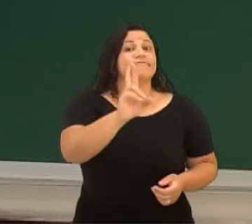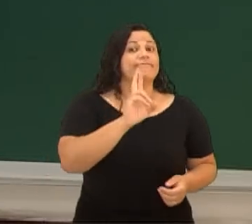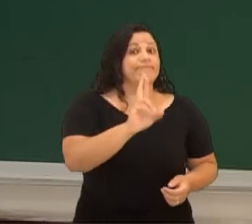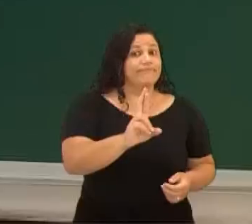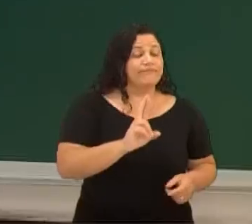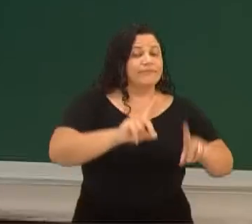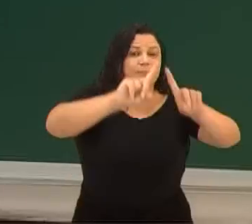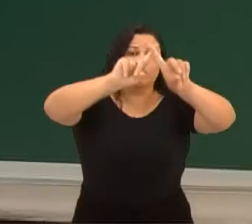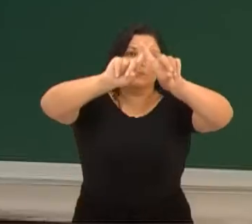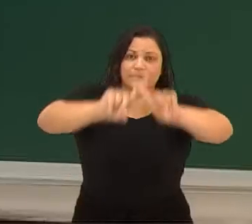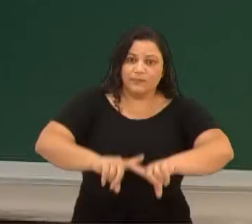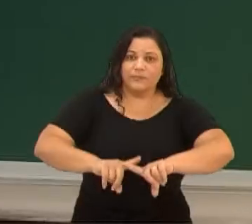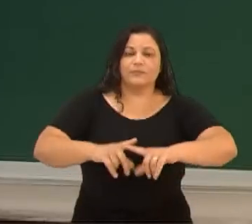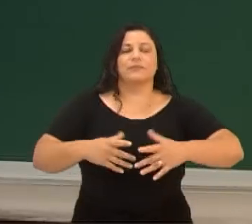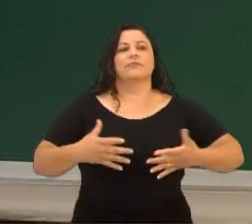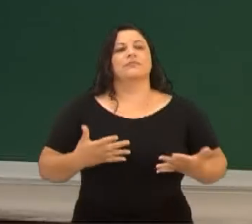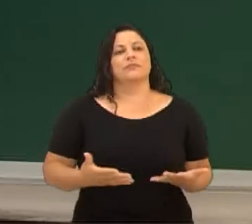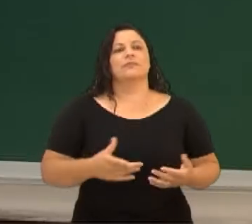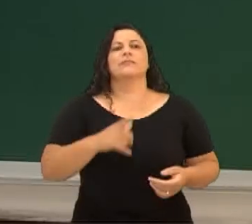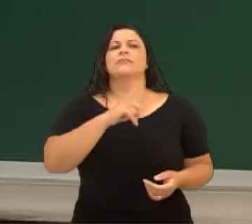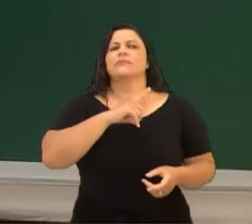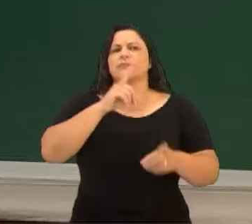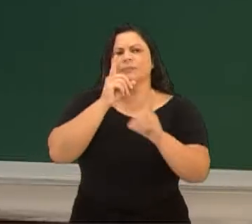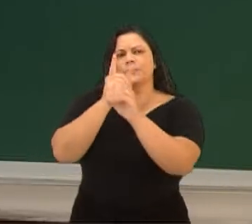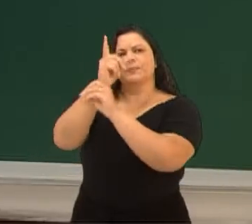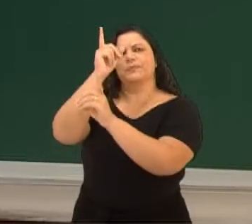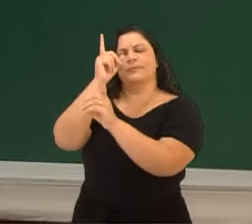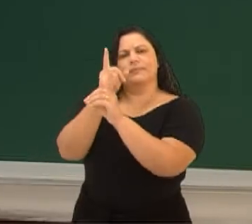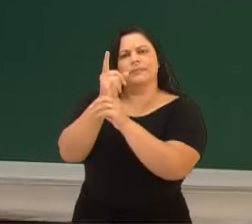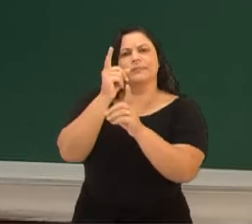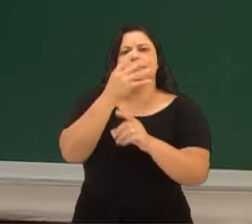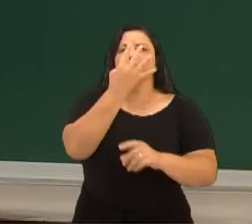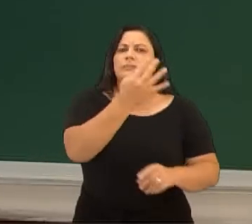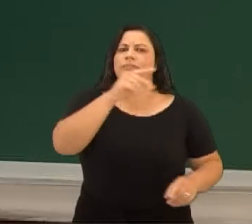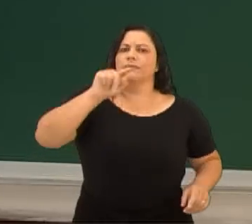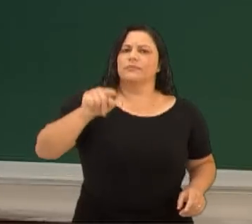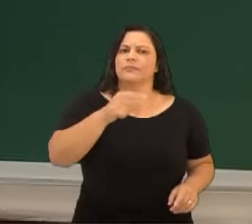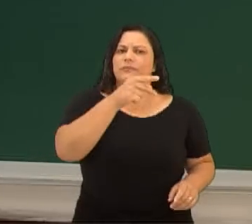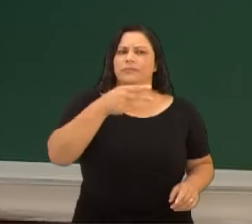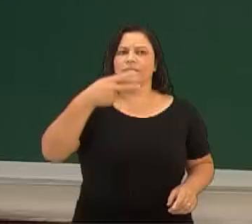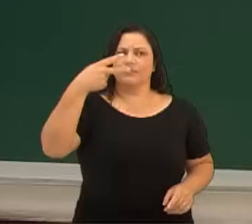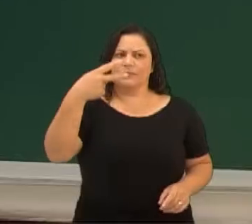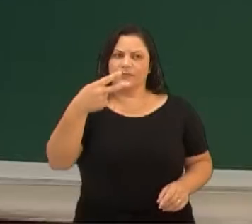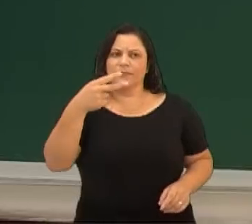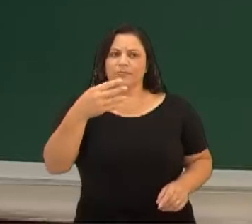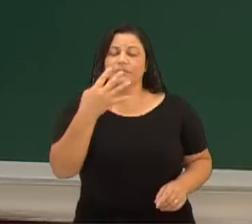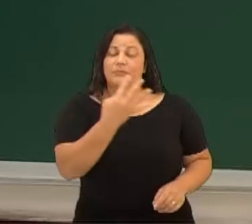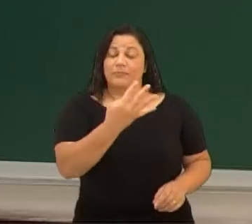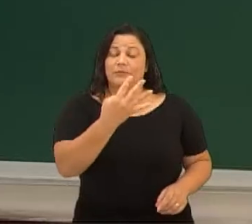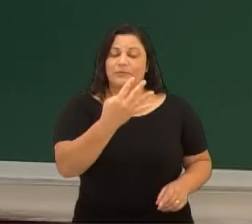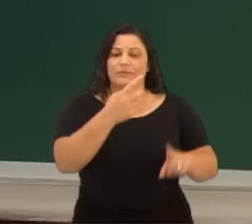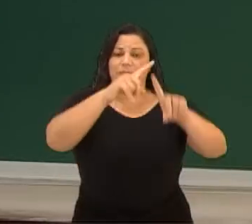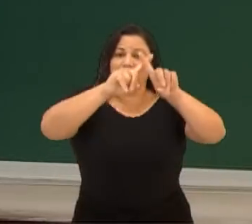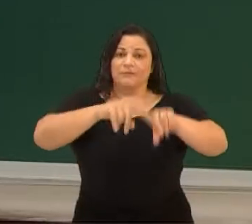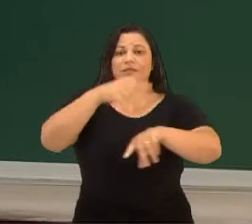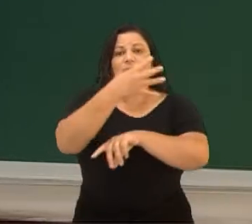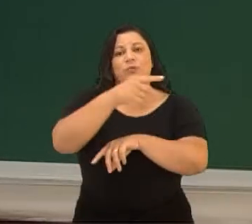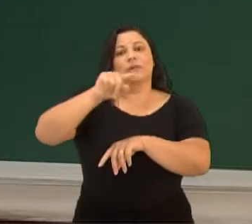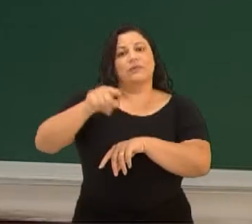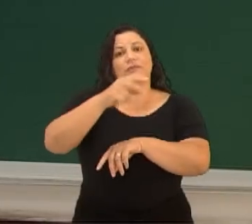essa multiplicação, nós vamos encontrar que 4,2 vezes 4,5 é igual